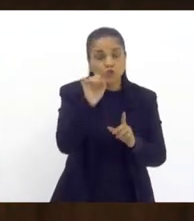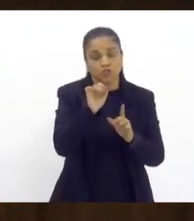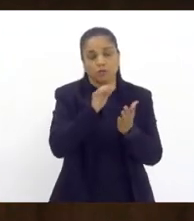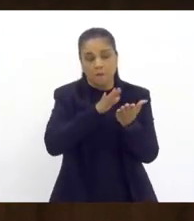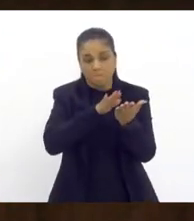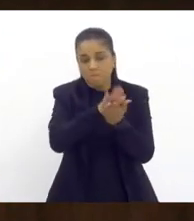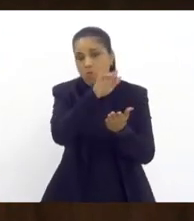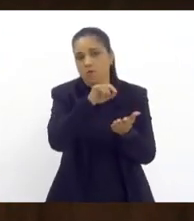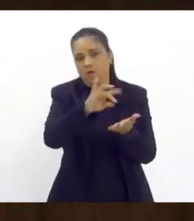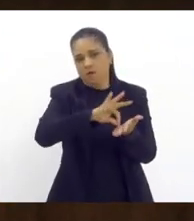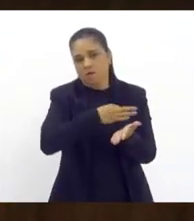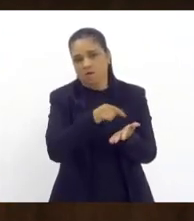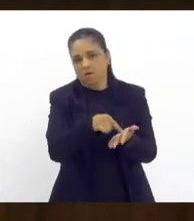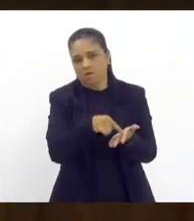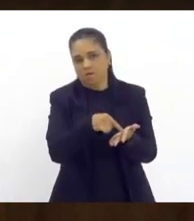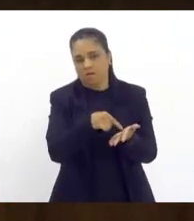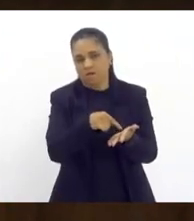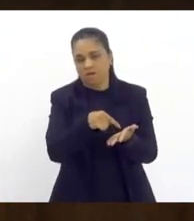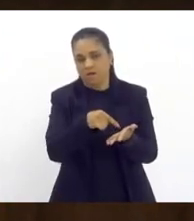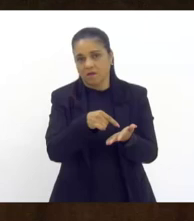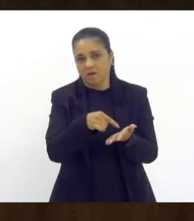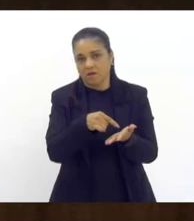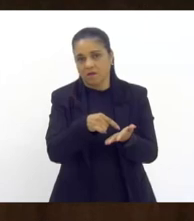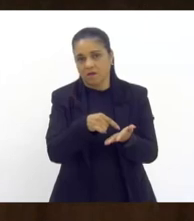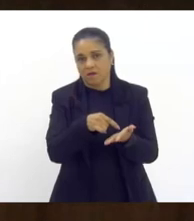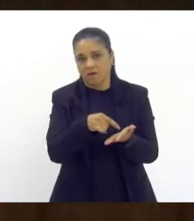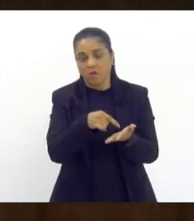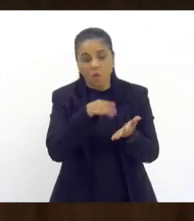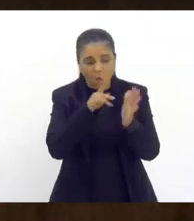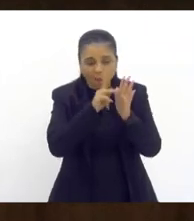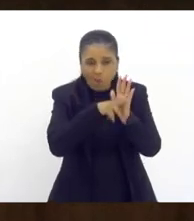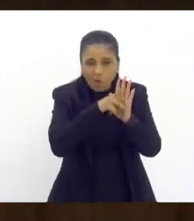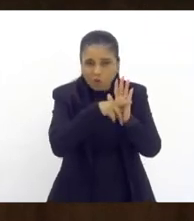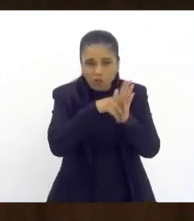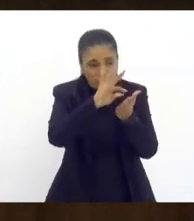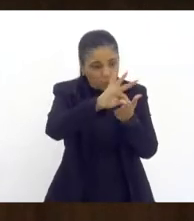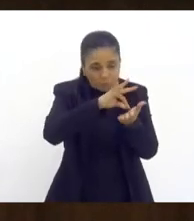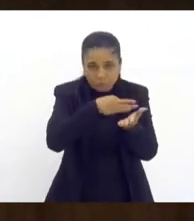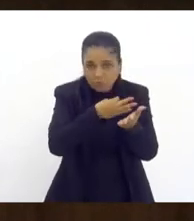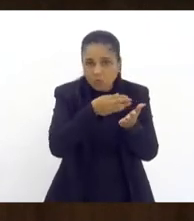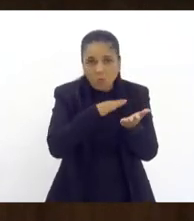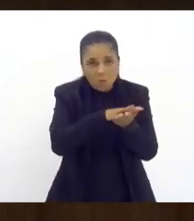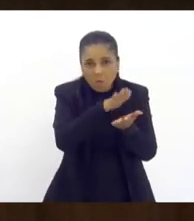isso só. Porque, enquanto não publica o projeto, ele não existiu